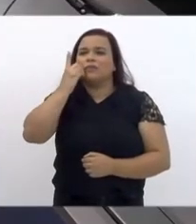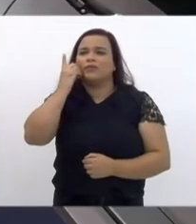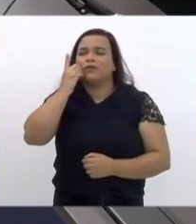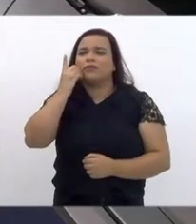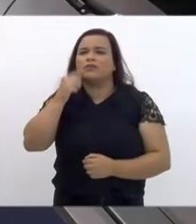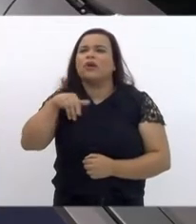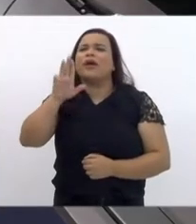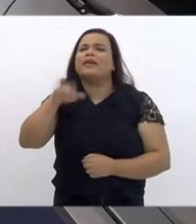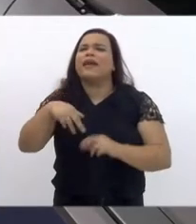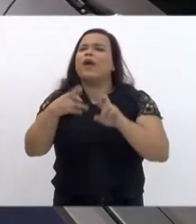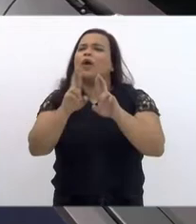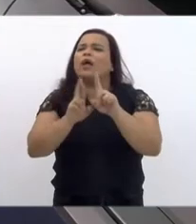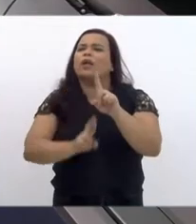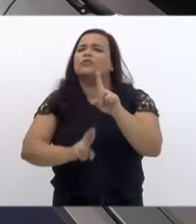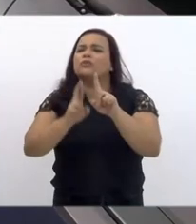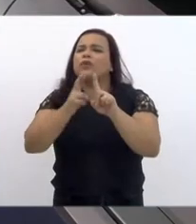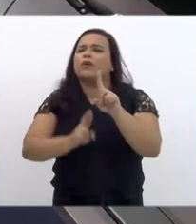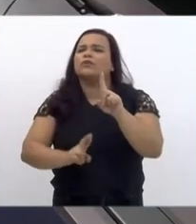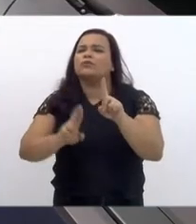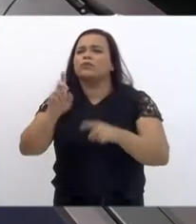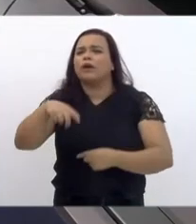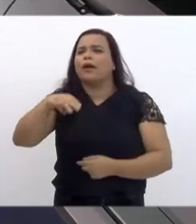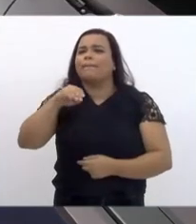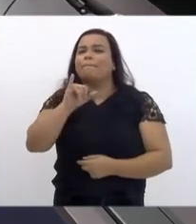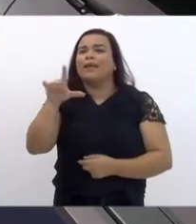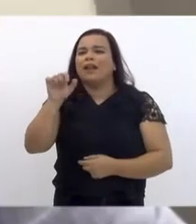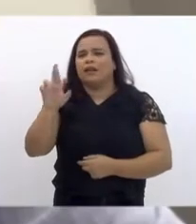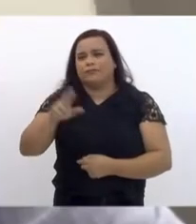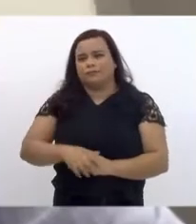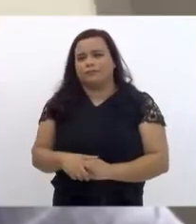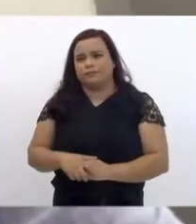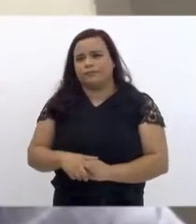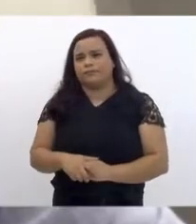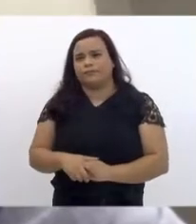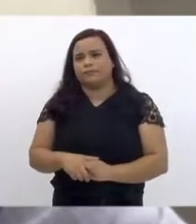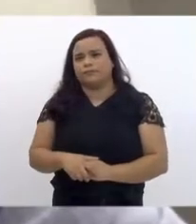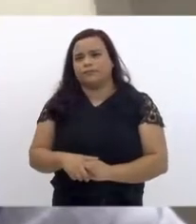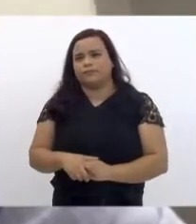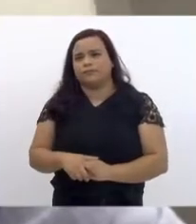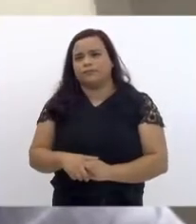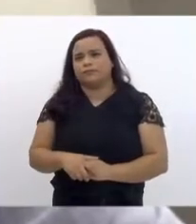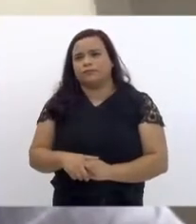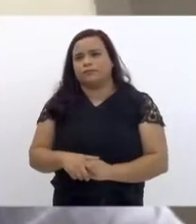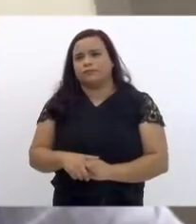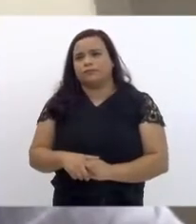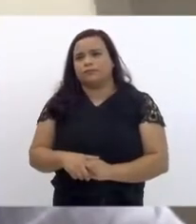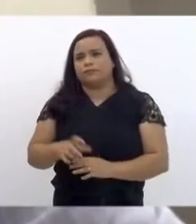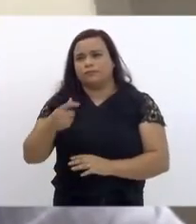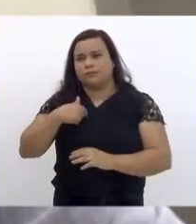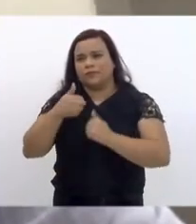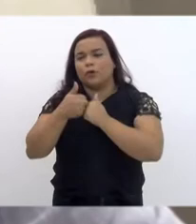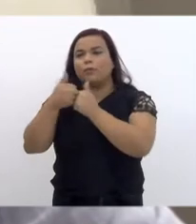Quem é o relator, presidente? Deputado Marcos Miller. Tá. Está